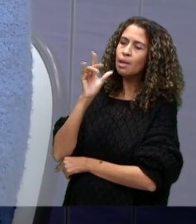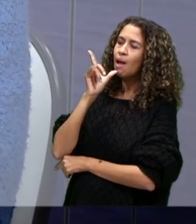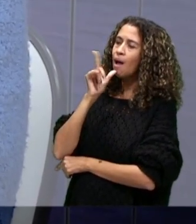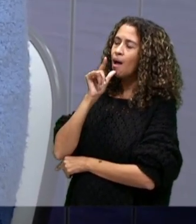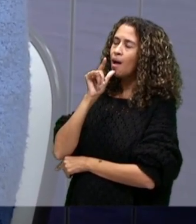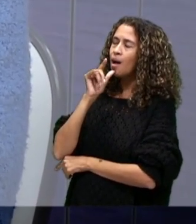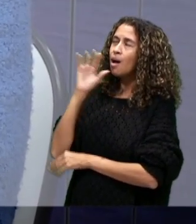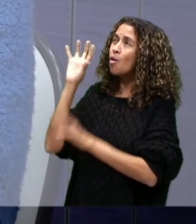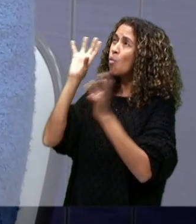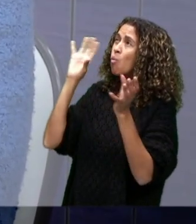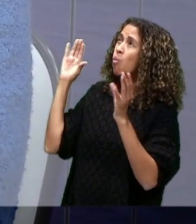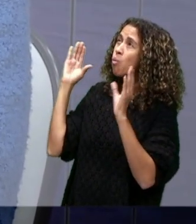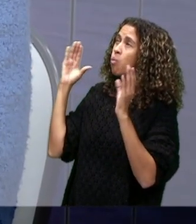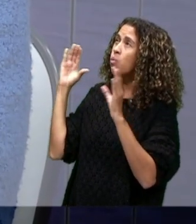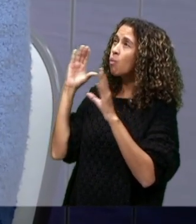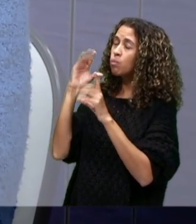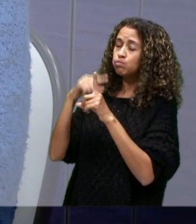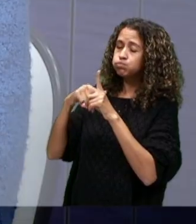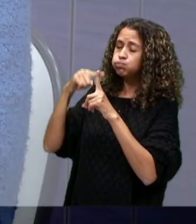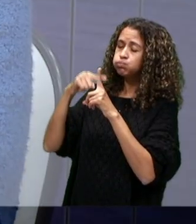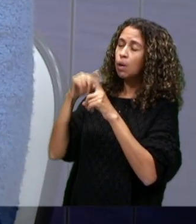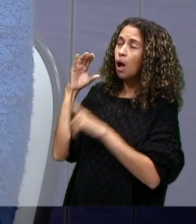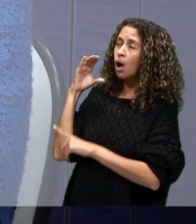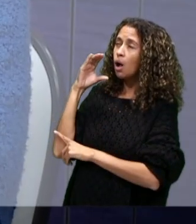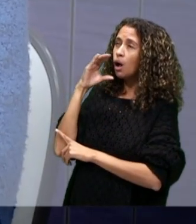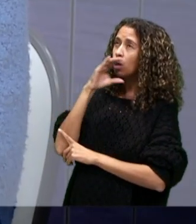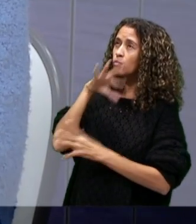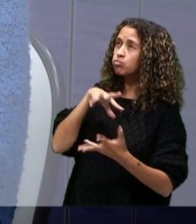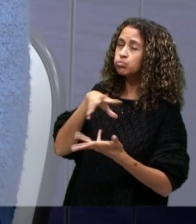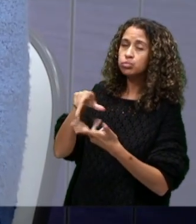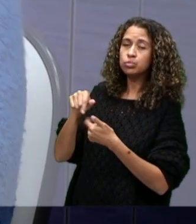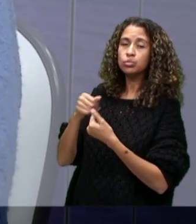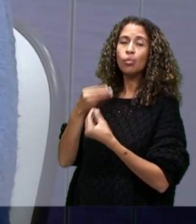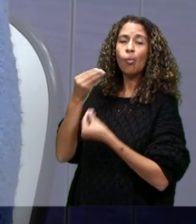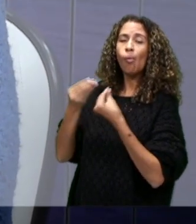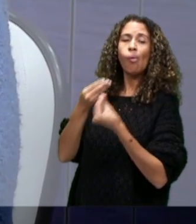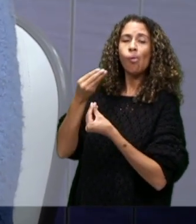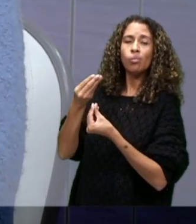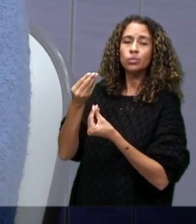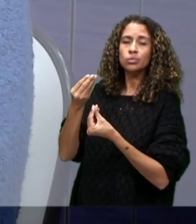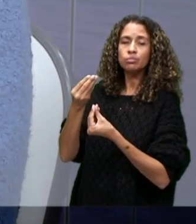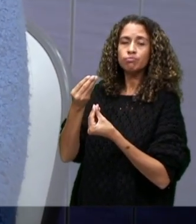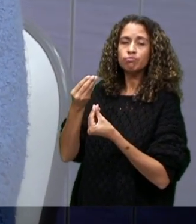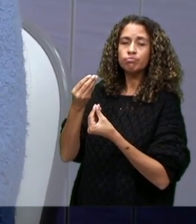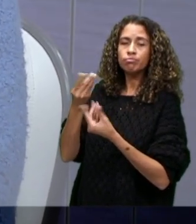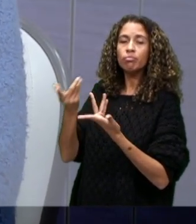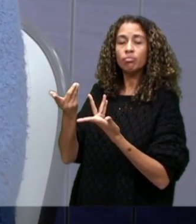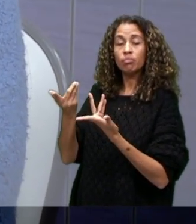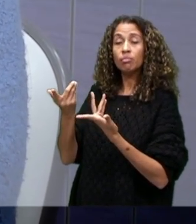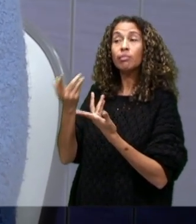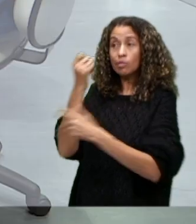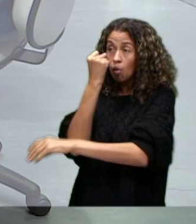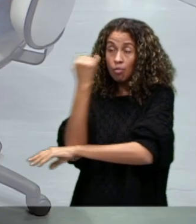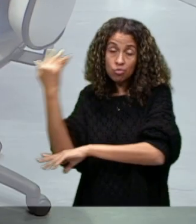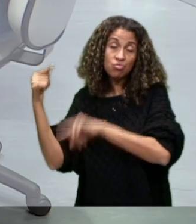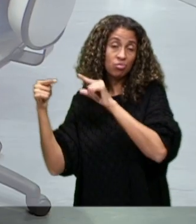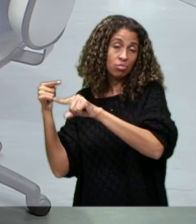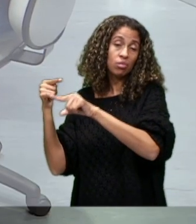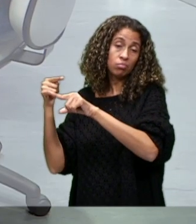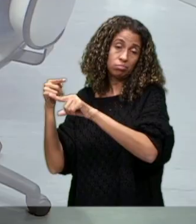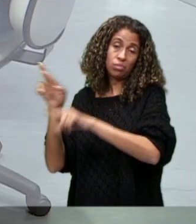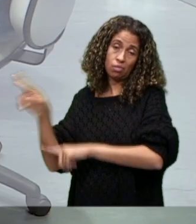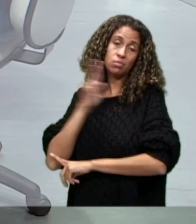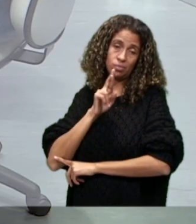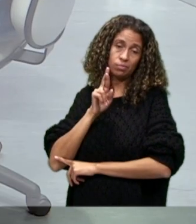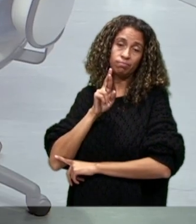global, essa grande quantidade de gás carbônico que temos na atmosfera? Quem que pega esse gás carbônico? É a vegetação. Né? Então,